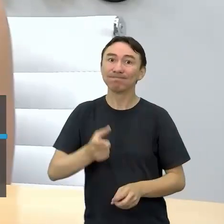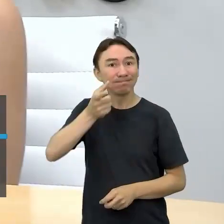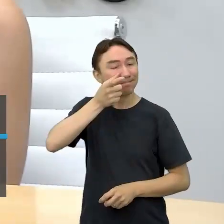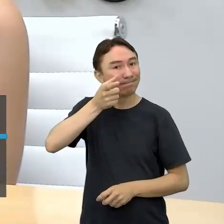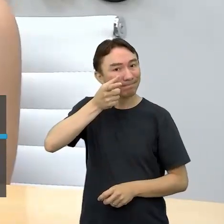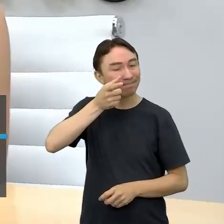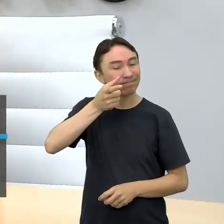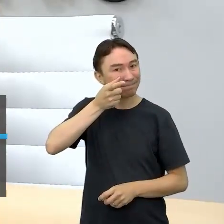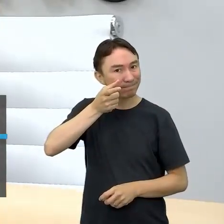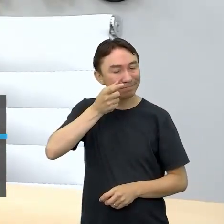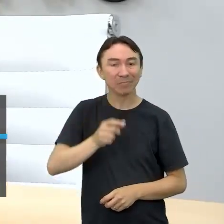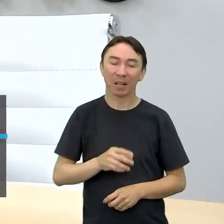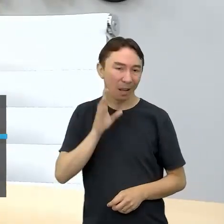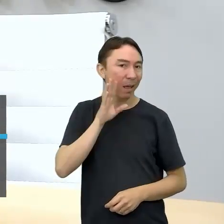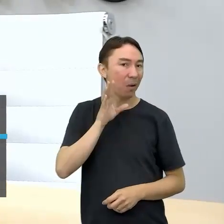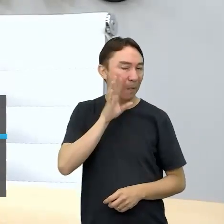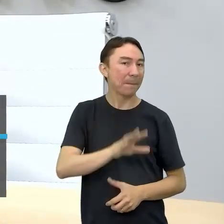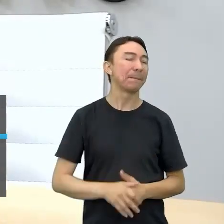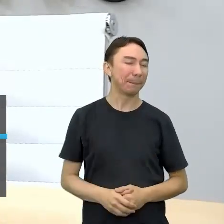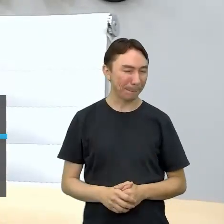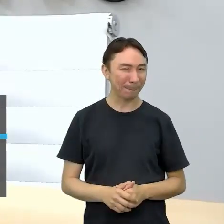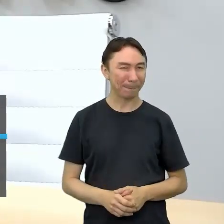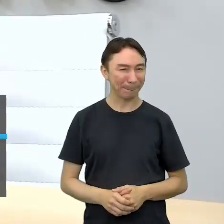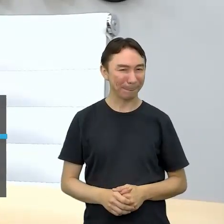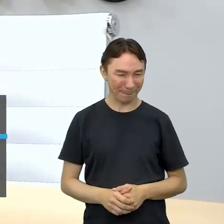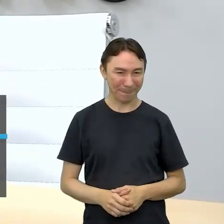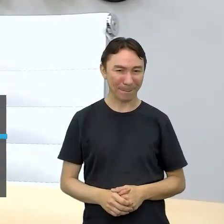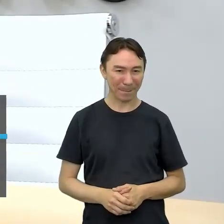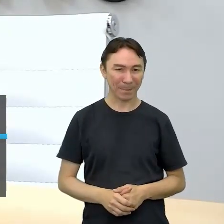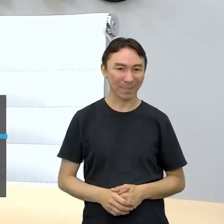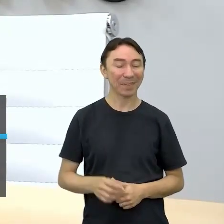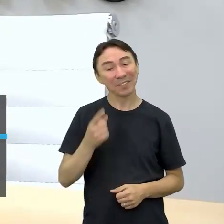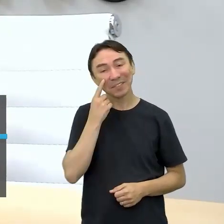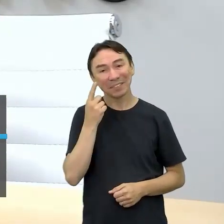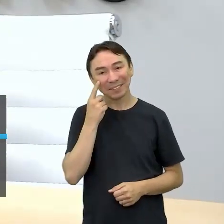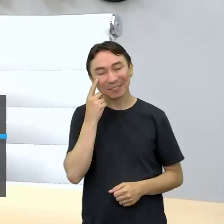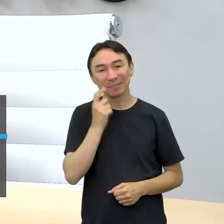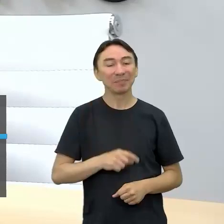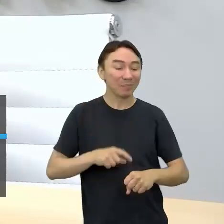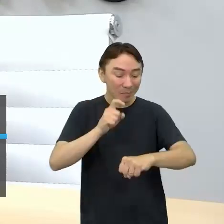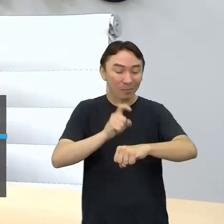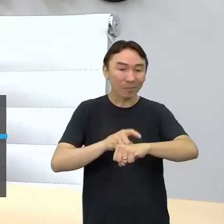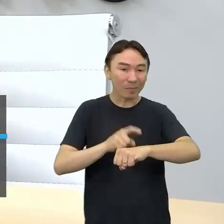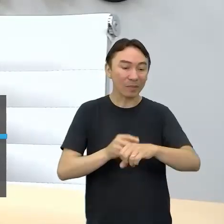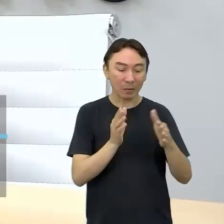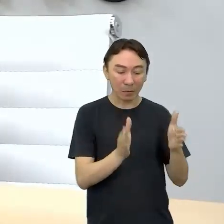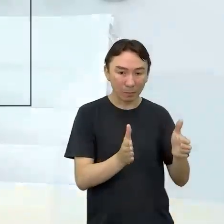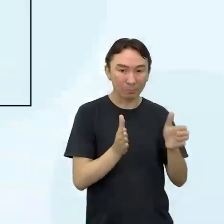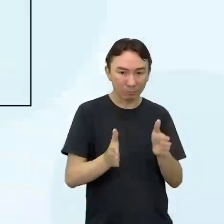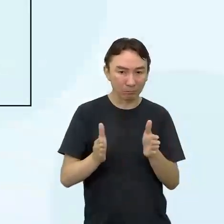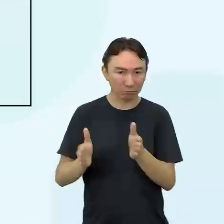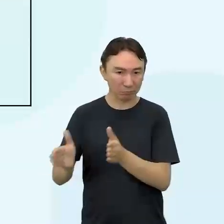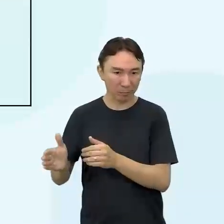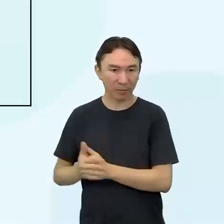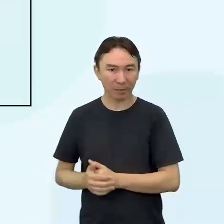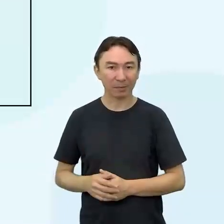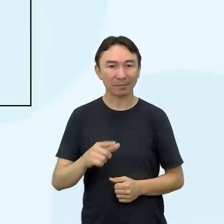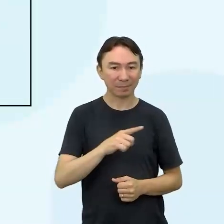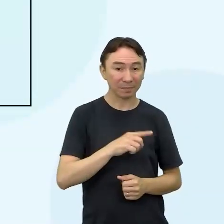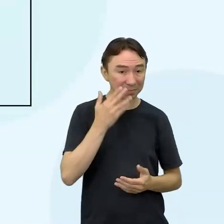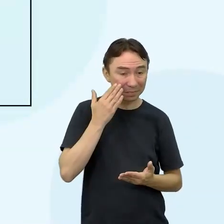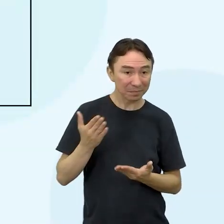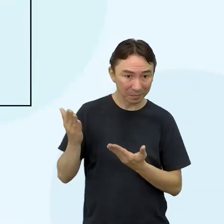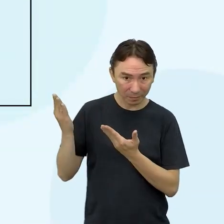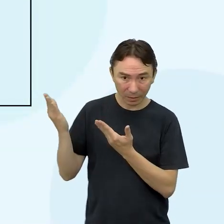bem legal também de ser trabalhado, muito bom. Bom, gente, então vamos lá ao cronograma, né, agora. A gente tem aí na tela para vocês, para quem